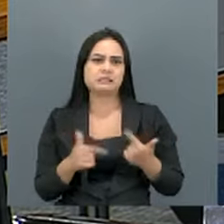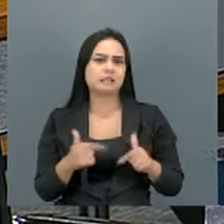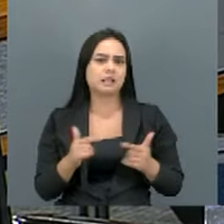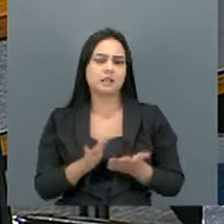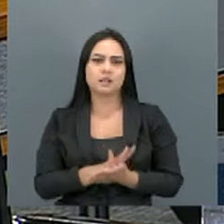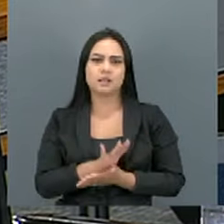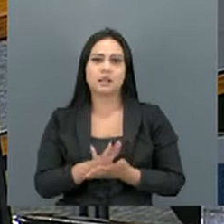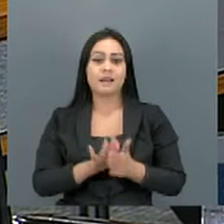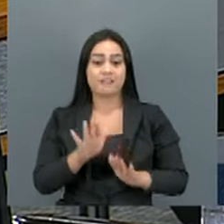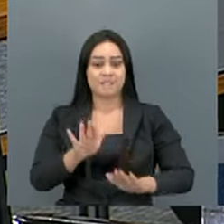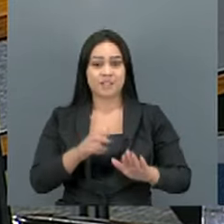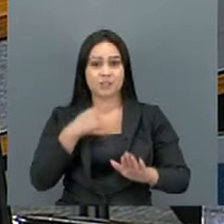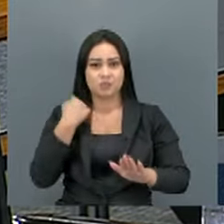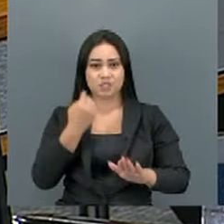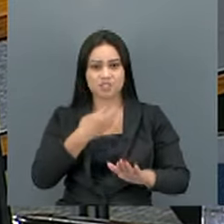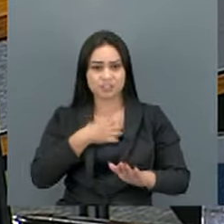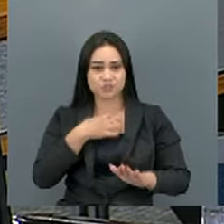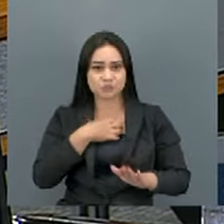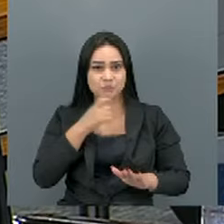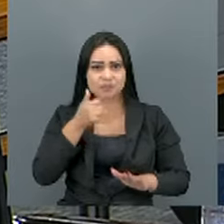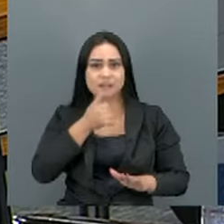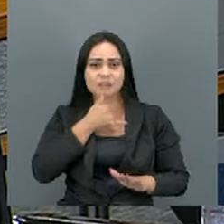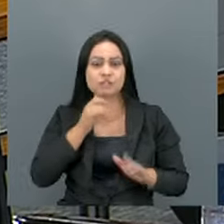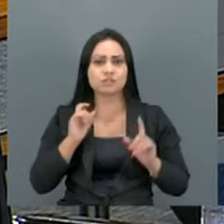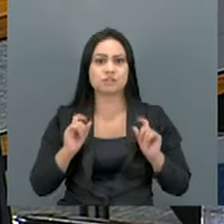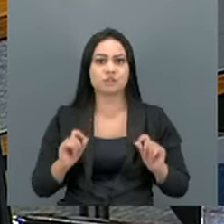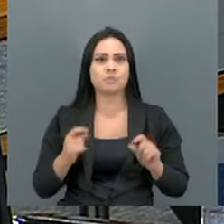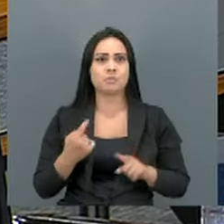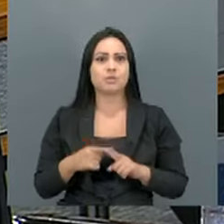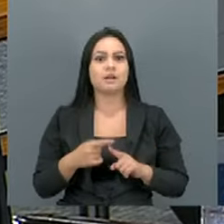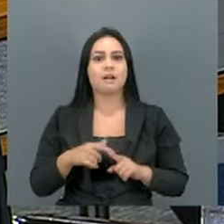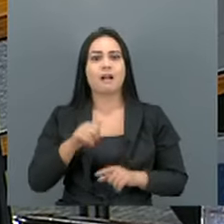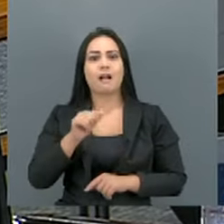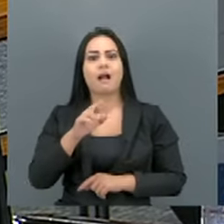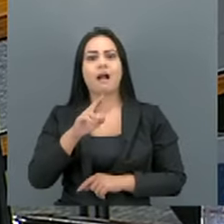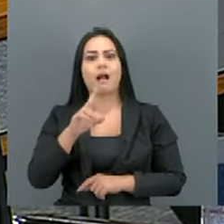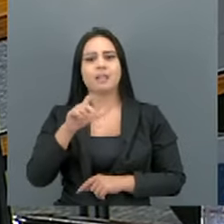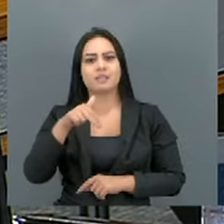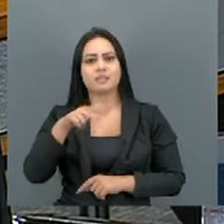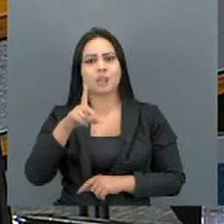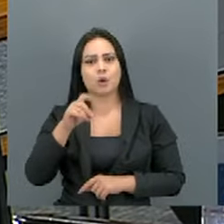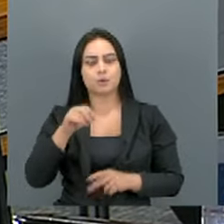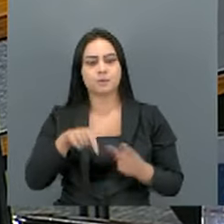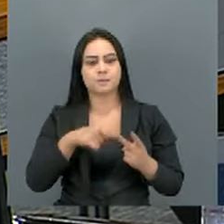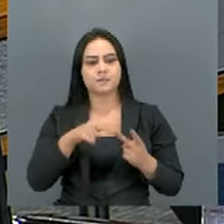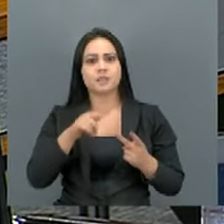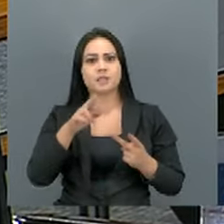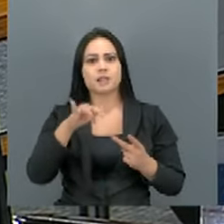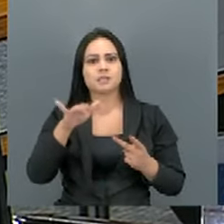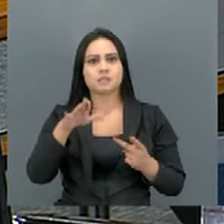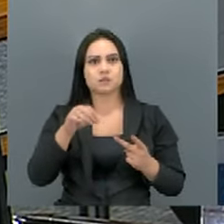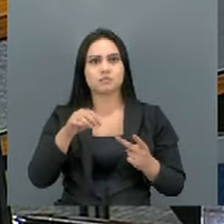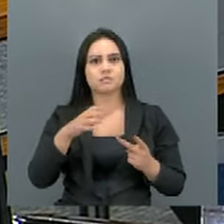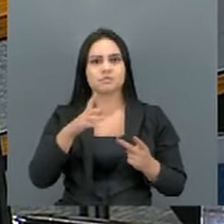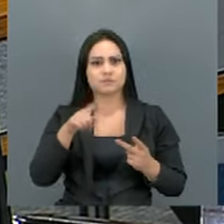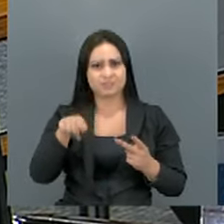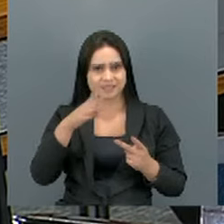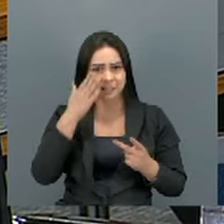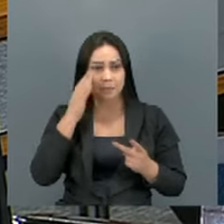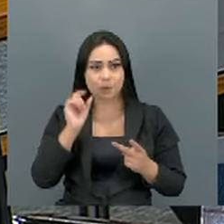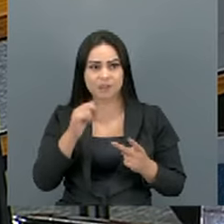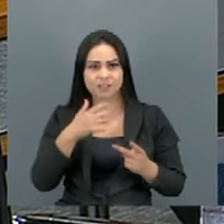deixa a gente mais triste, tanto o Arnaldo quanto o Graciano, você sabe o que, que deixa a gente mais